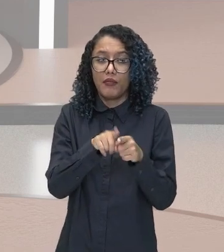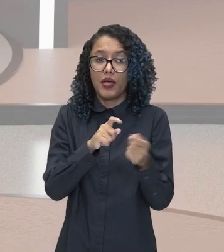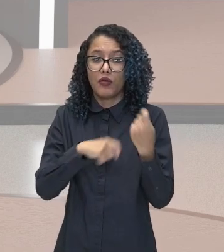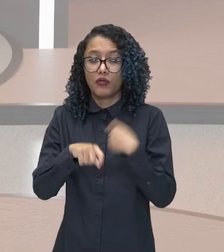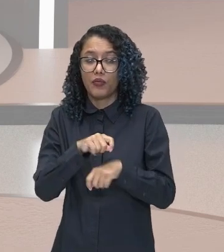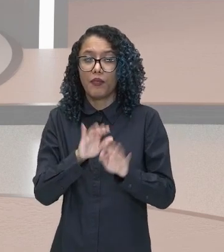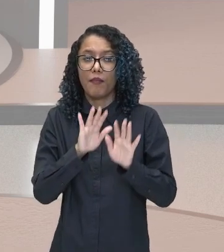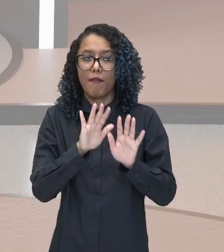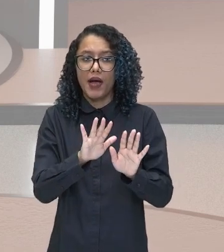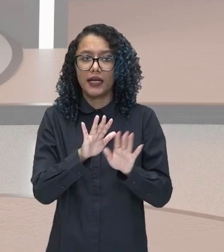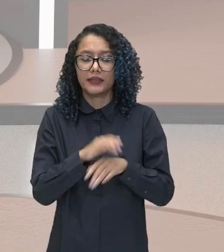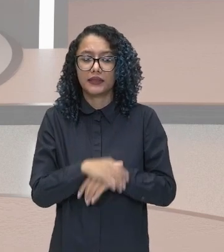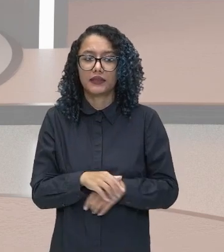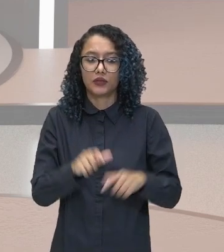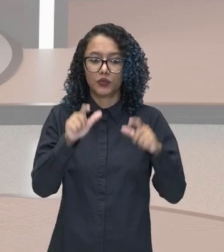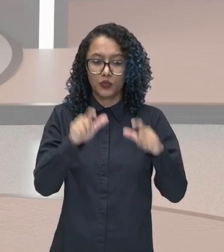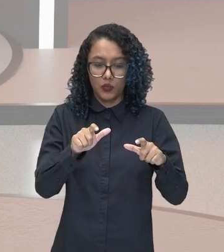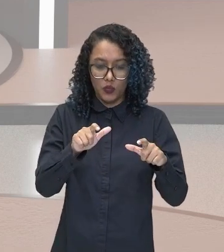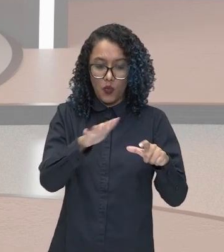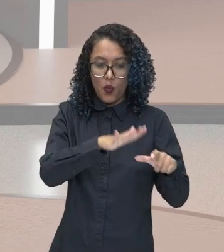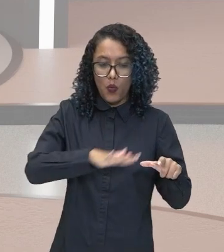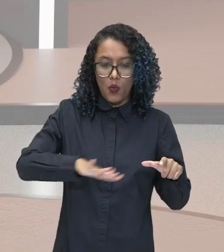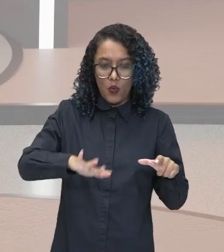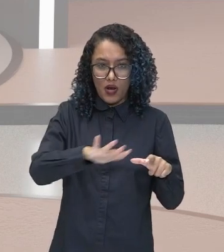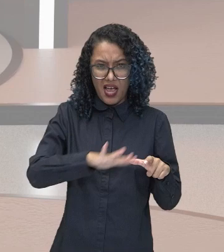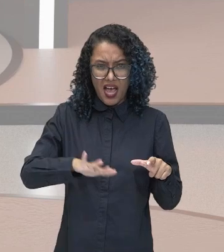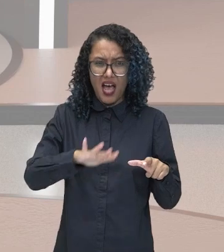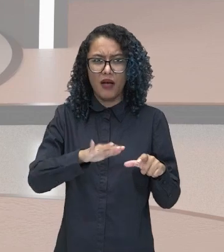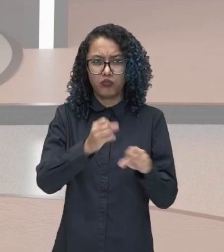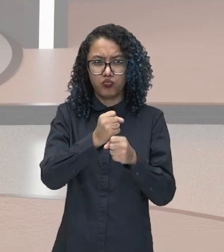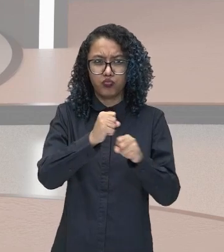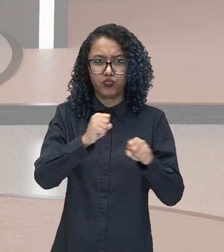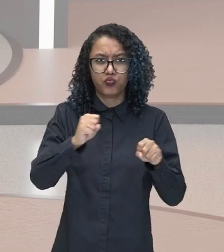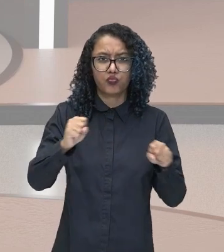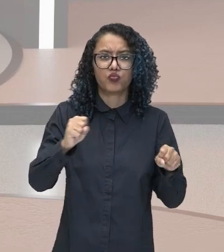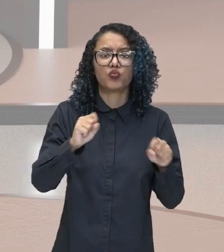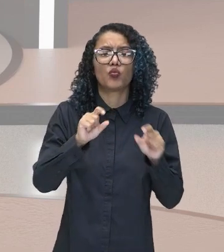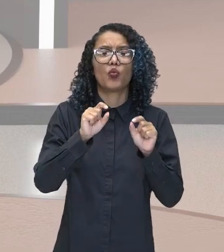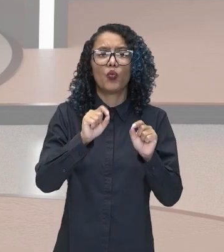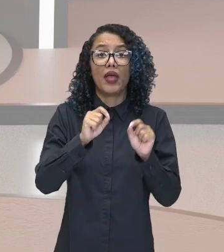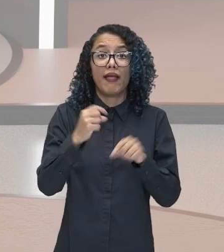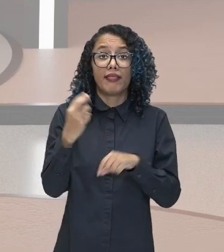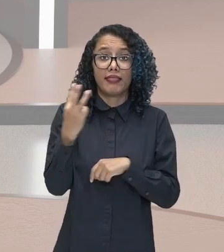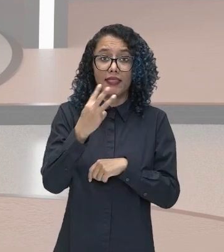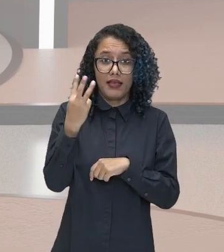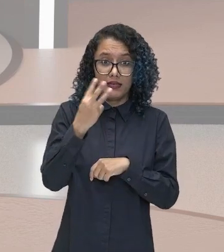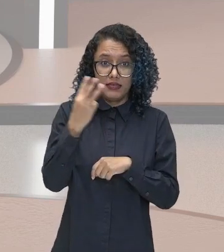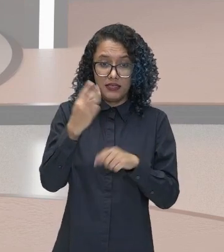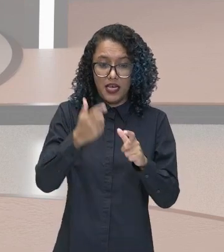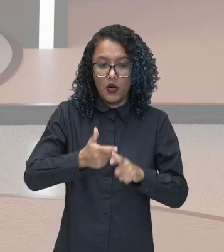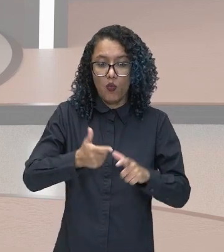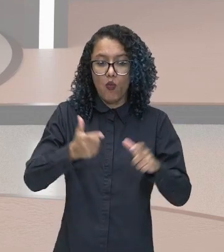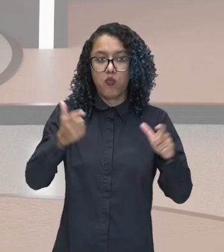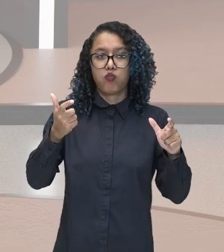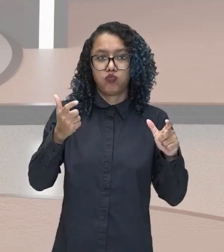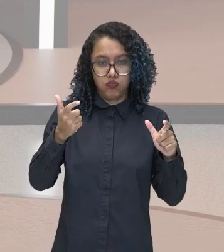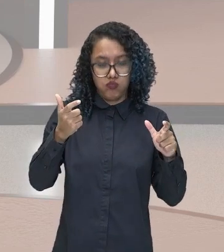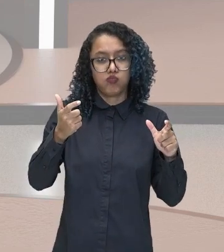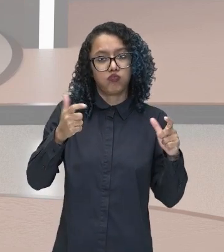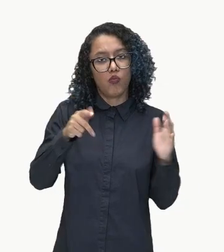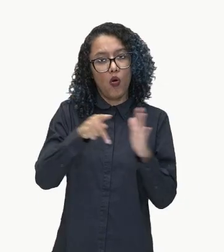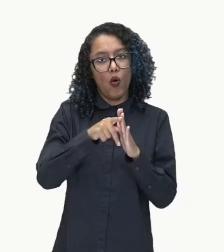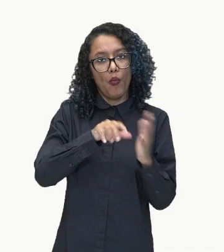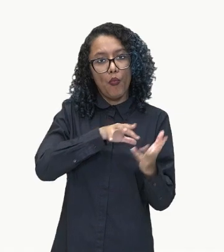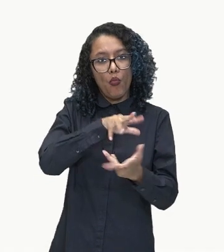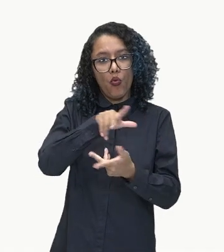Os Estados Unidos da América vai ser o terceiro maior do mundo. Tá? A gente